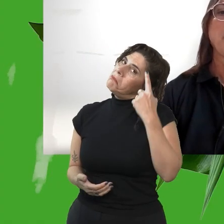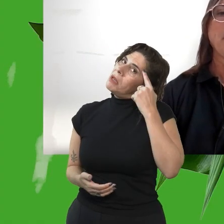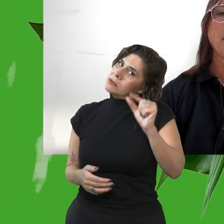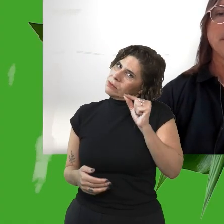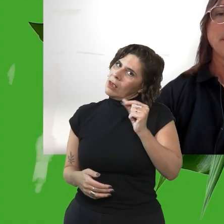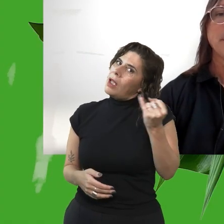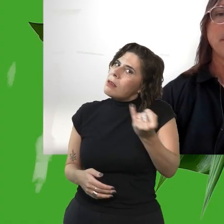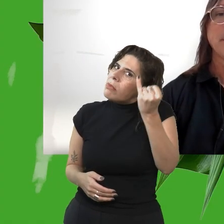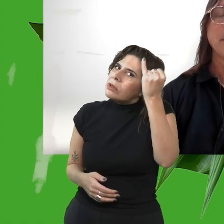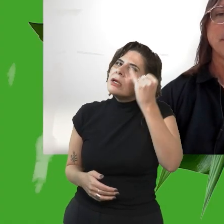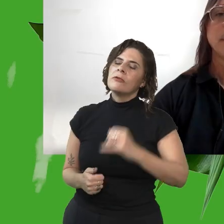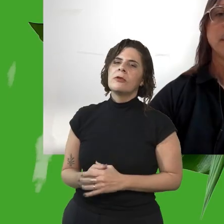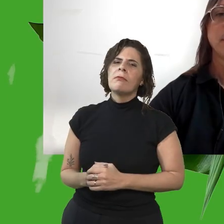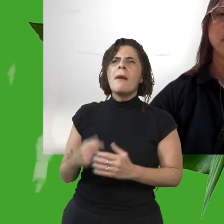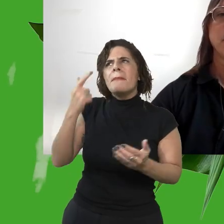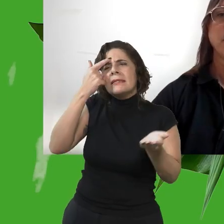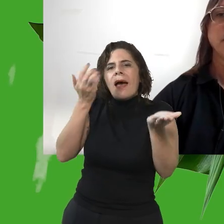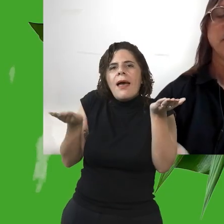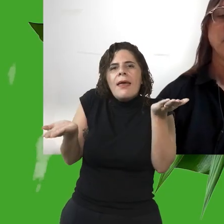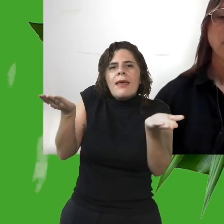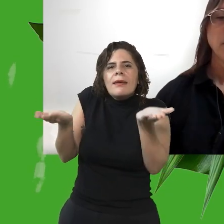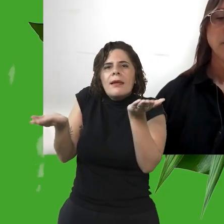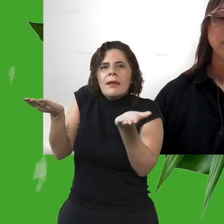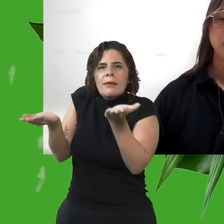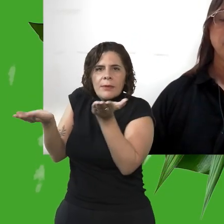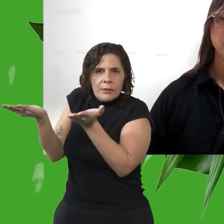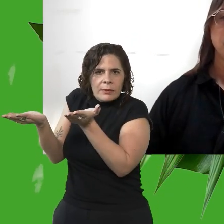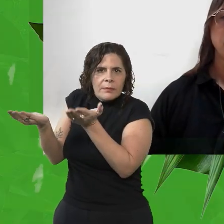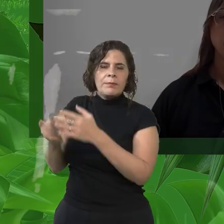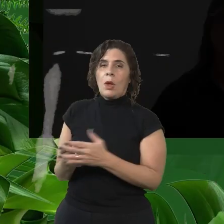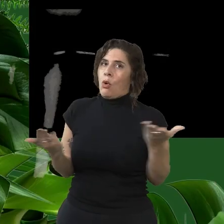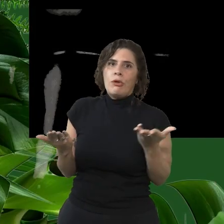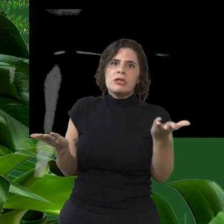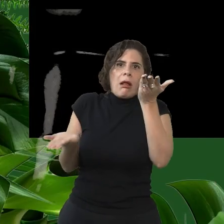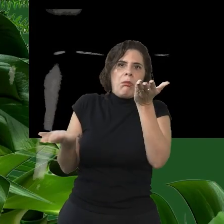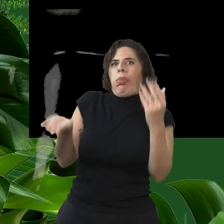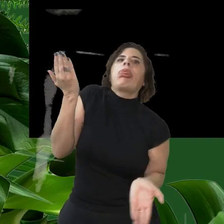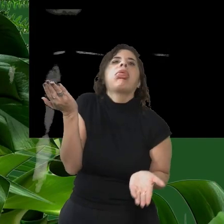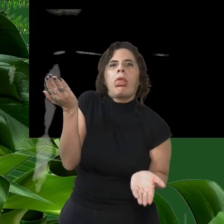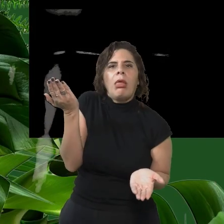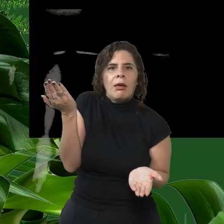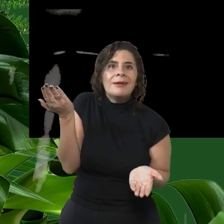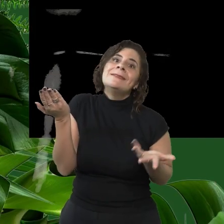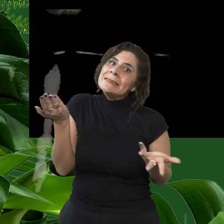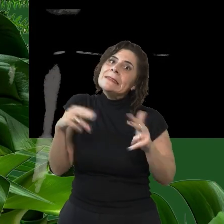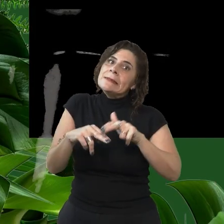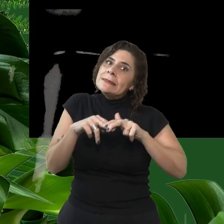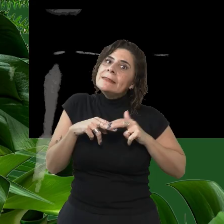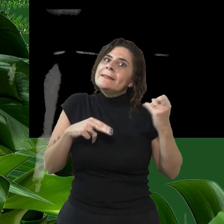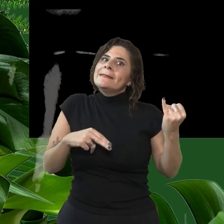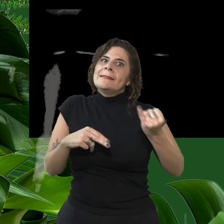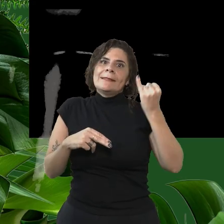né, André, é a questão do equilíbrio, né? Hoje nós estamos fora de equilíbrio. Então, o equilíbrio, ele é muito importante, porque